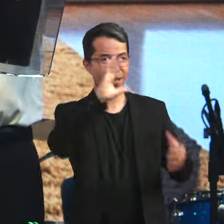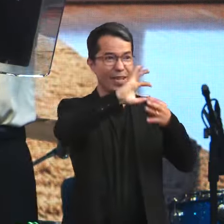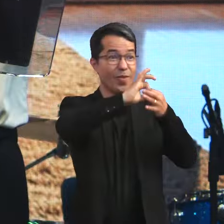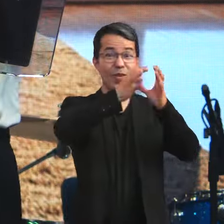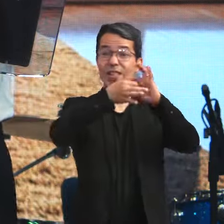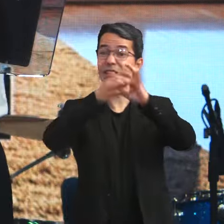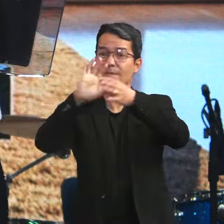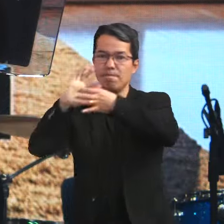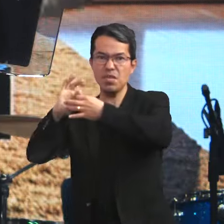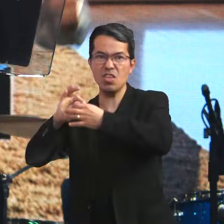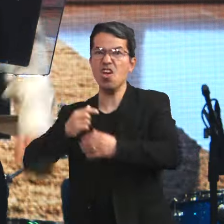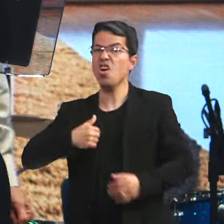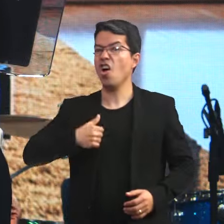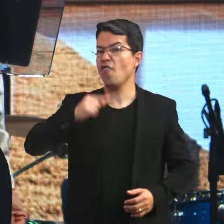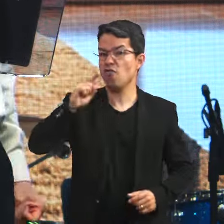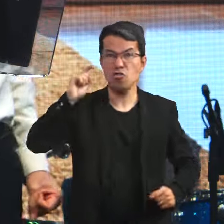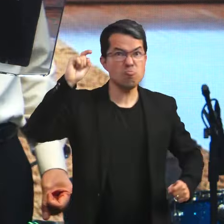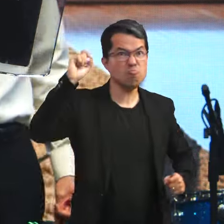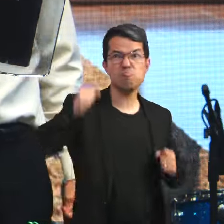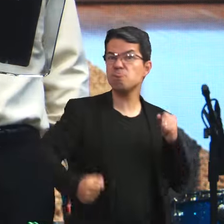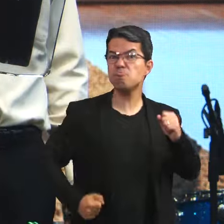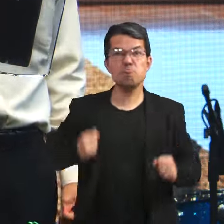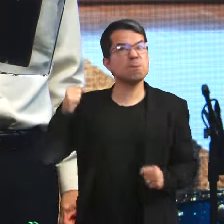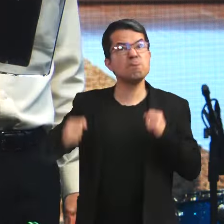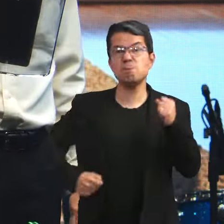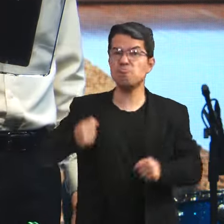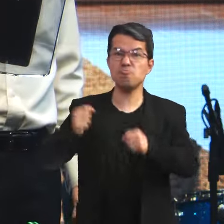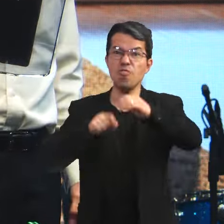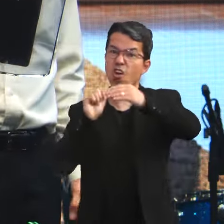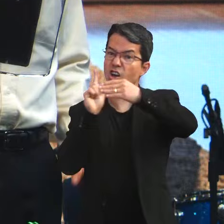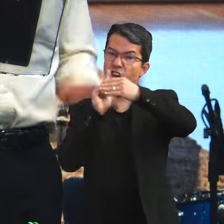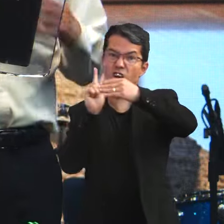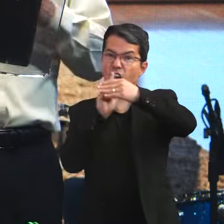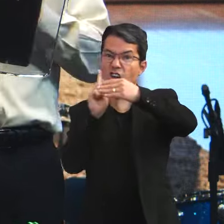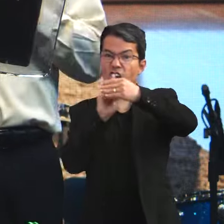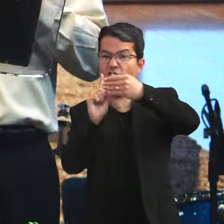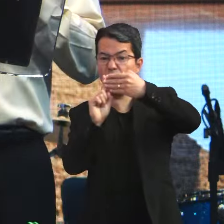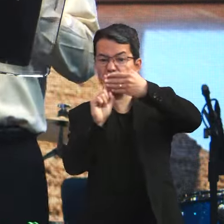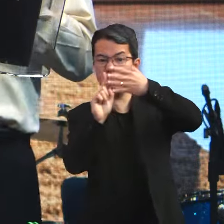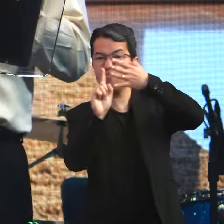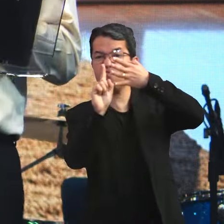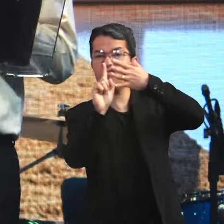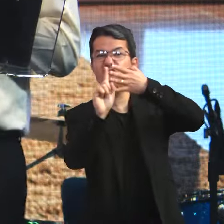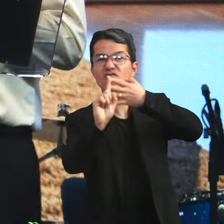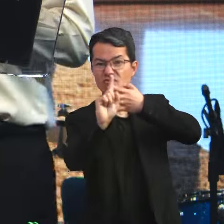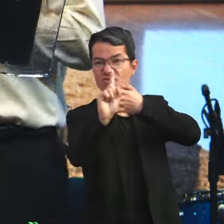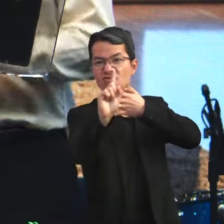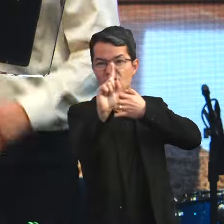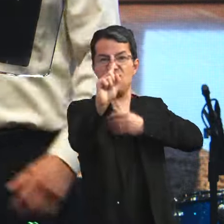esportes desri científicos seja descobertas científicas